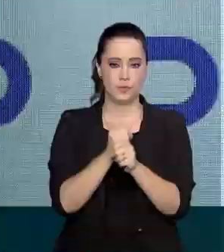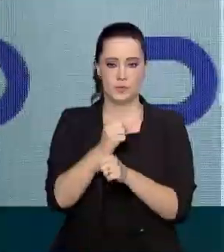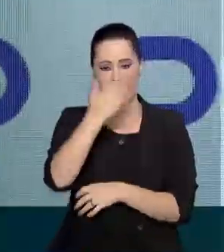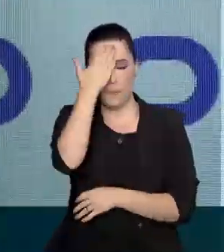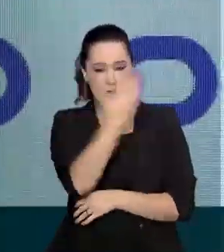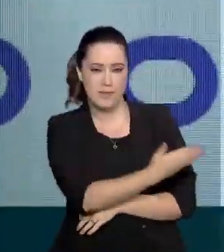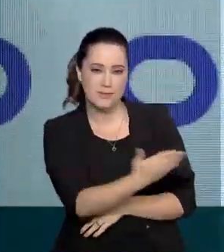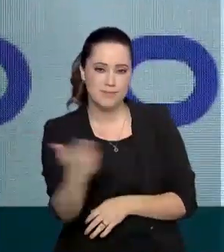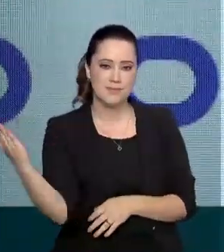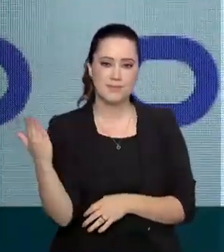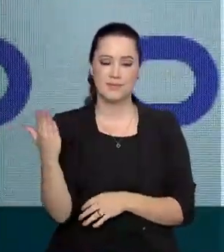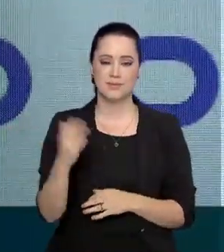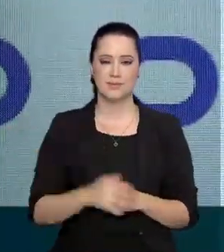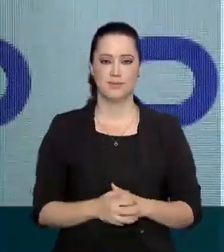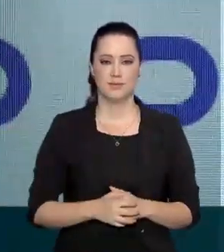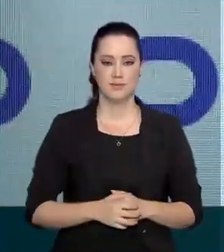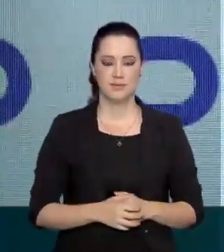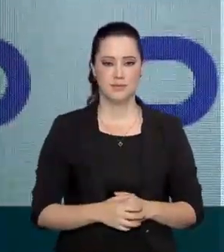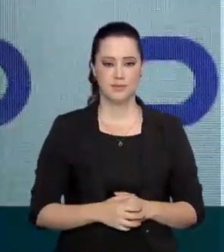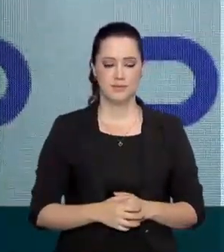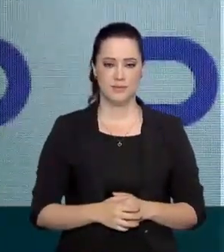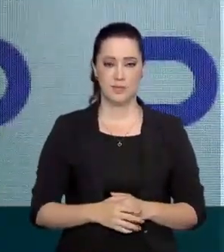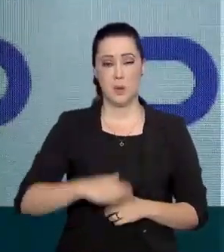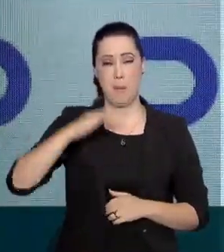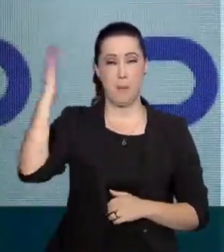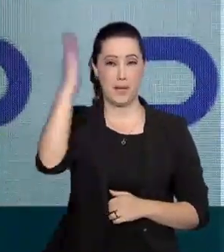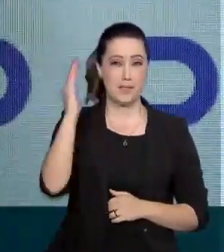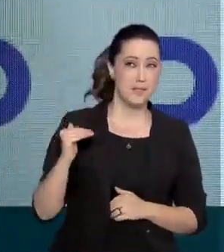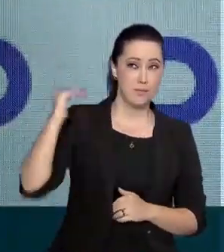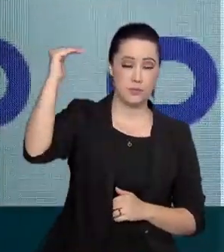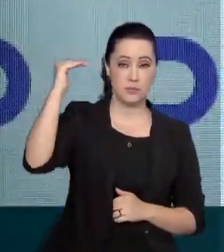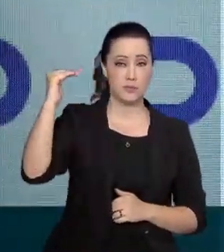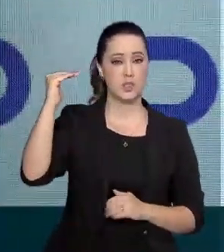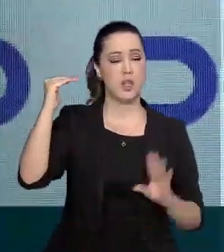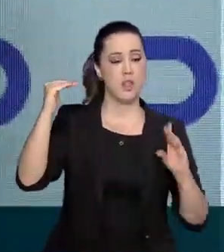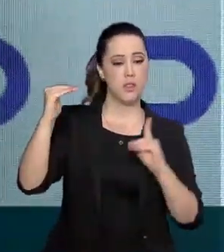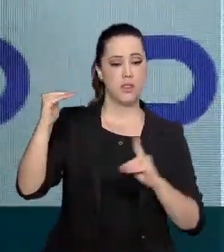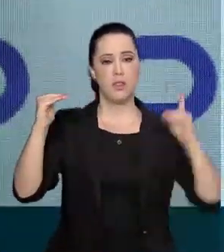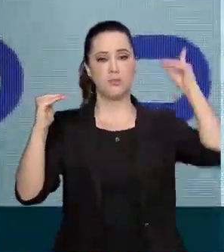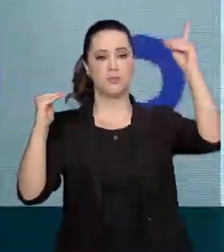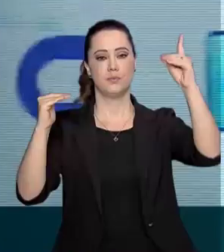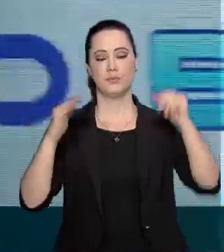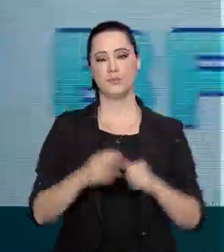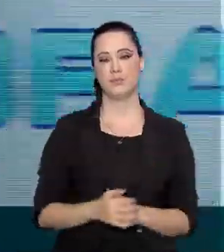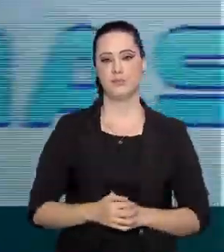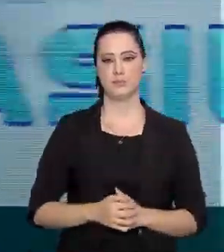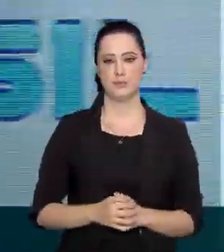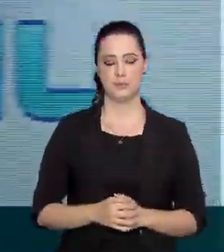muito obrigado a todos. Brasil acima de tudo, Deus acima de todos.